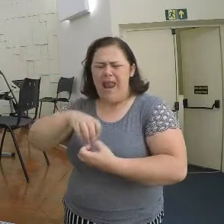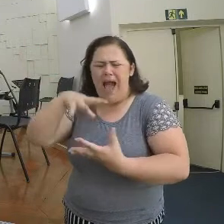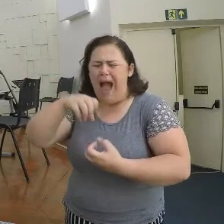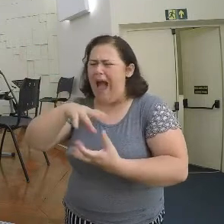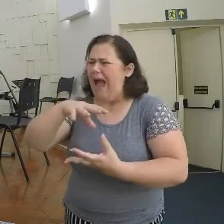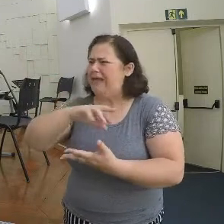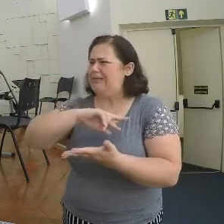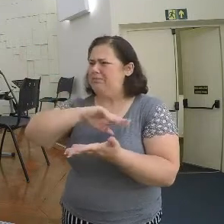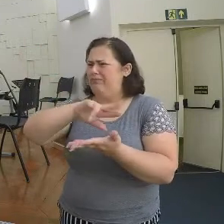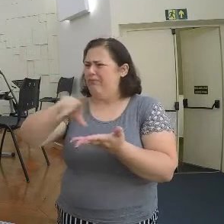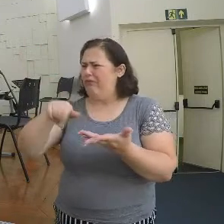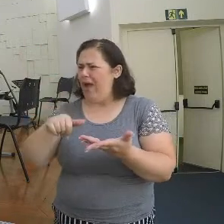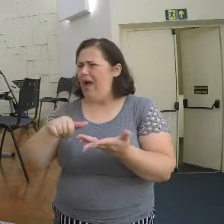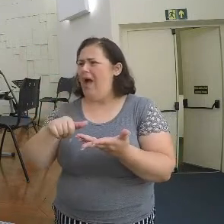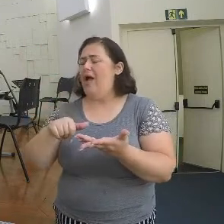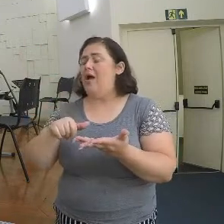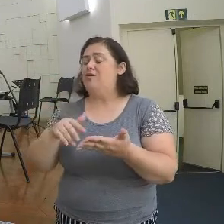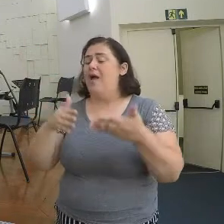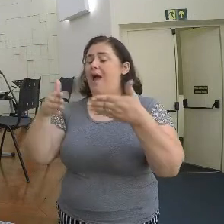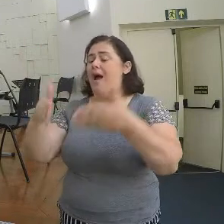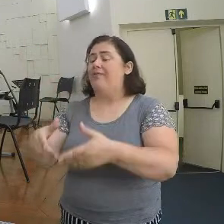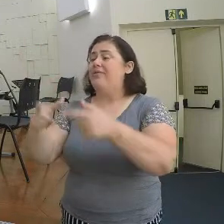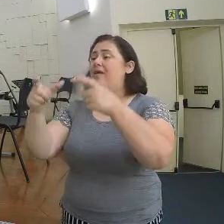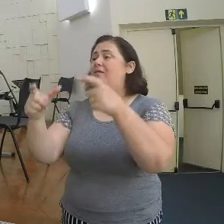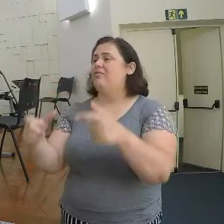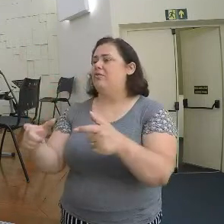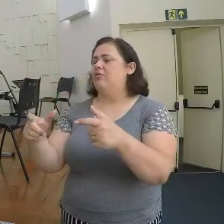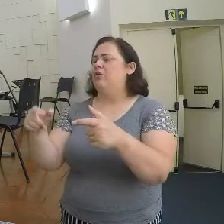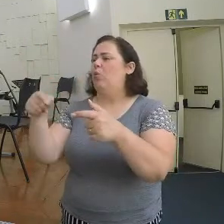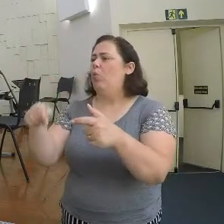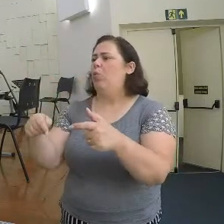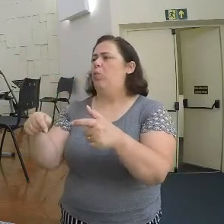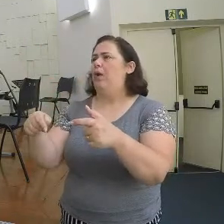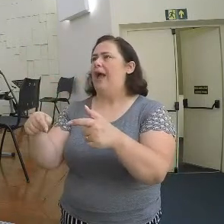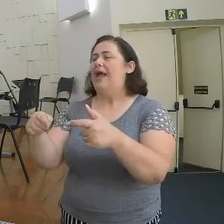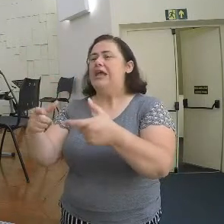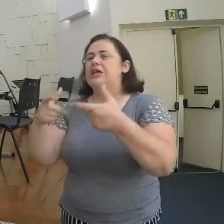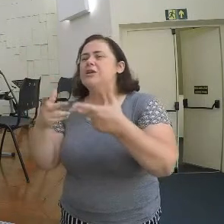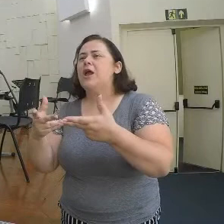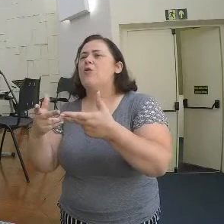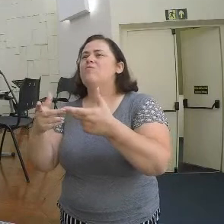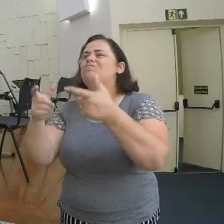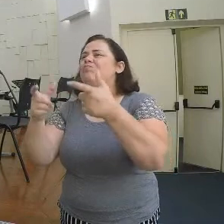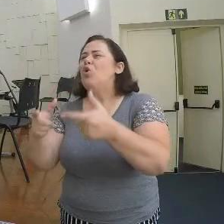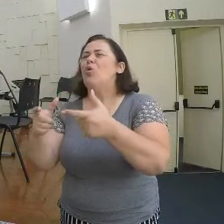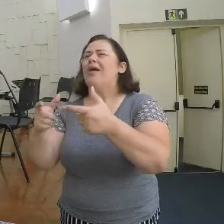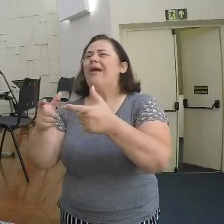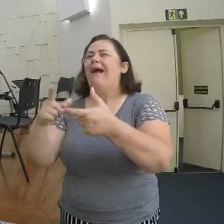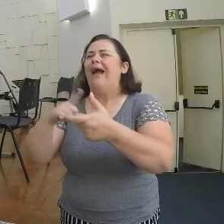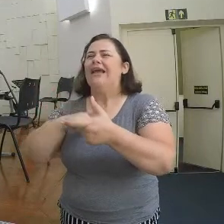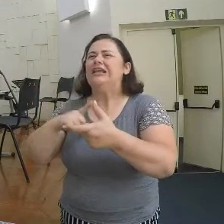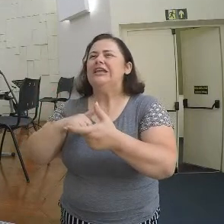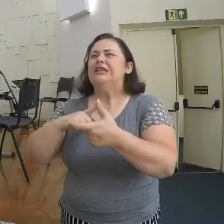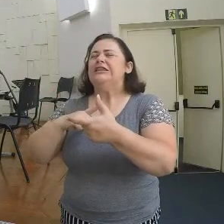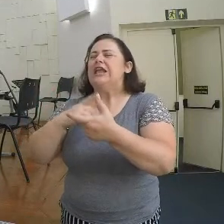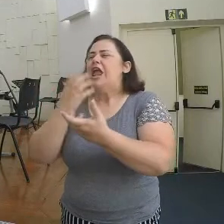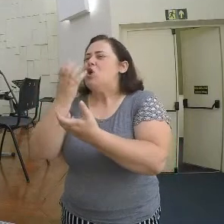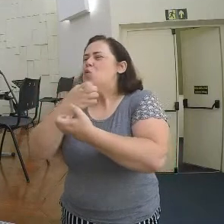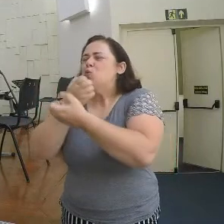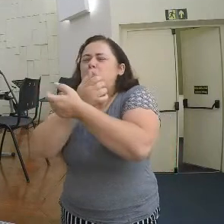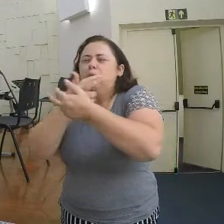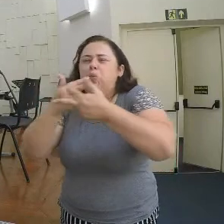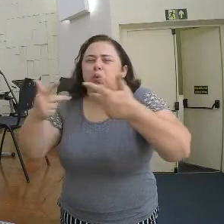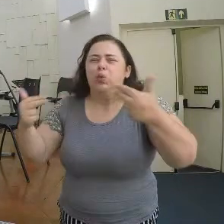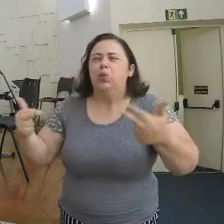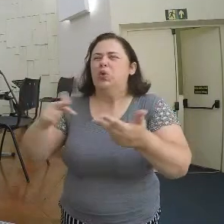E nos trouxe a este lugar, e nos deu esta terra, terra que mana leite e mel.